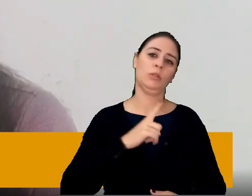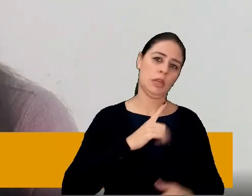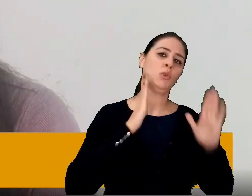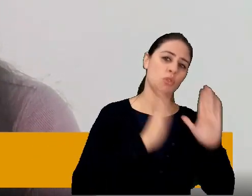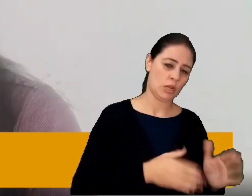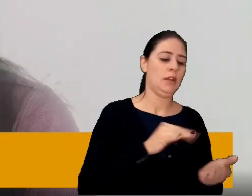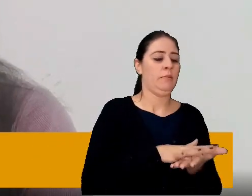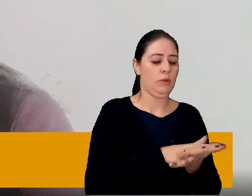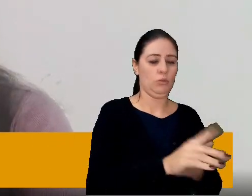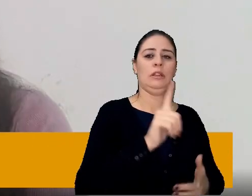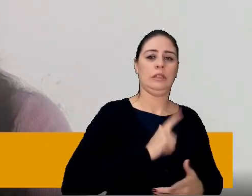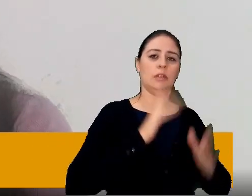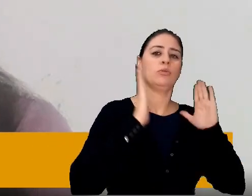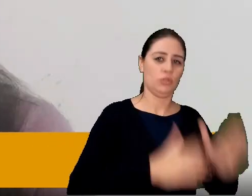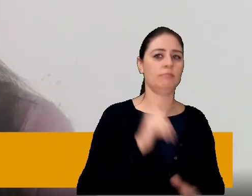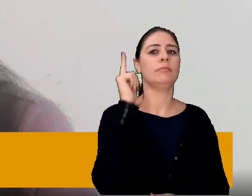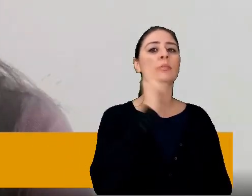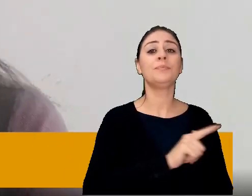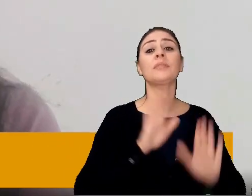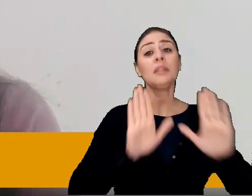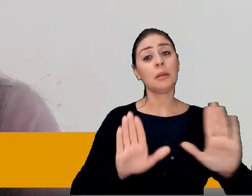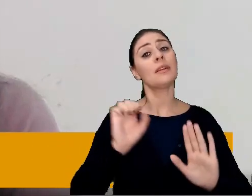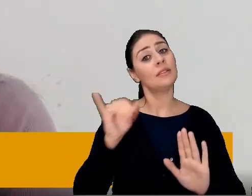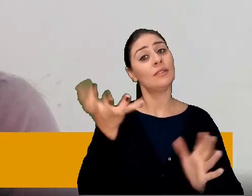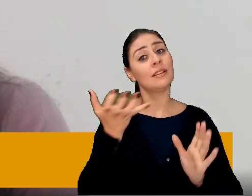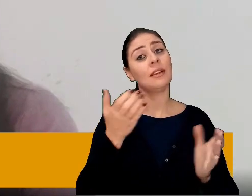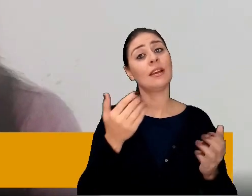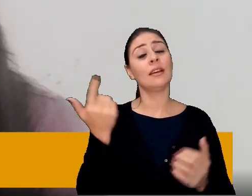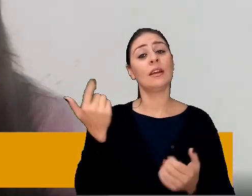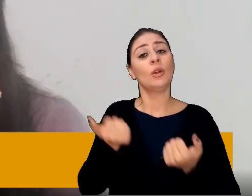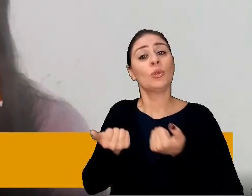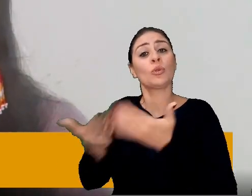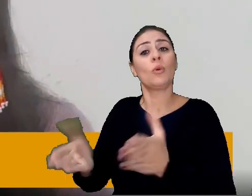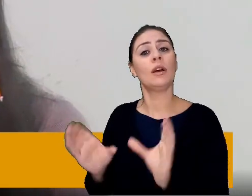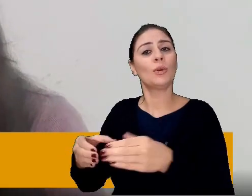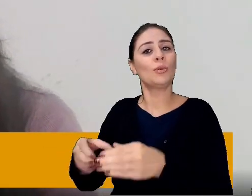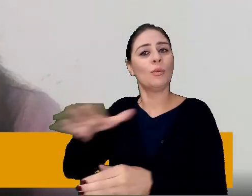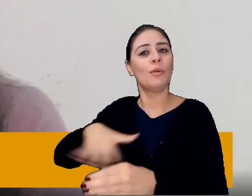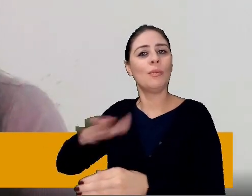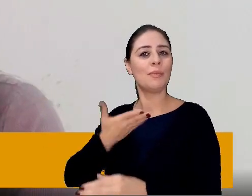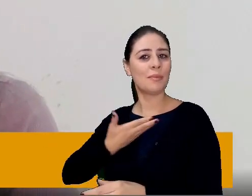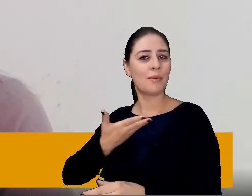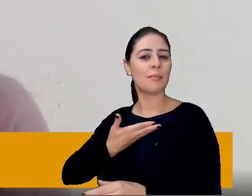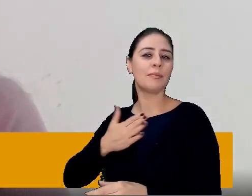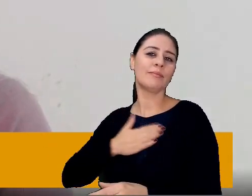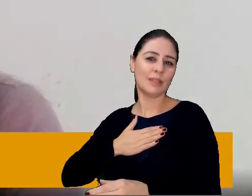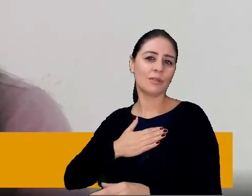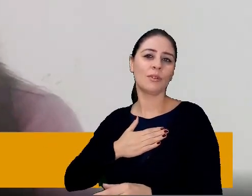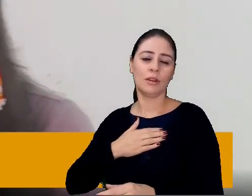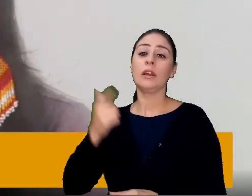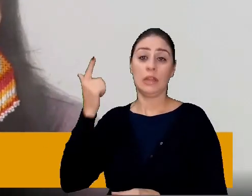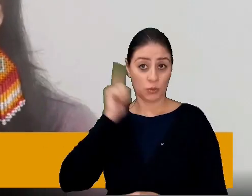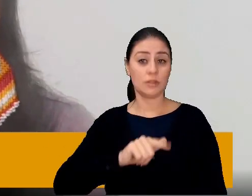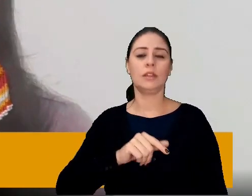computadores. Aí eu falei, olha, gente, eu já tenho um computador, eu já tenho uma impressora, eu já consegui, mas se você quiser doar para minha comunidade,